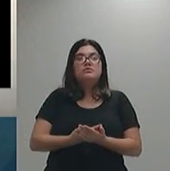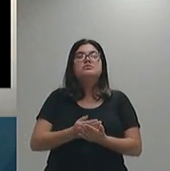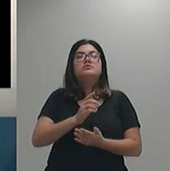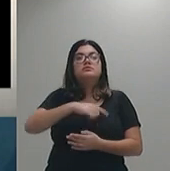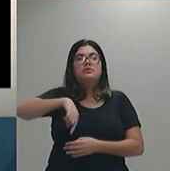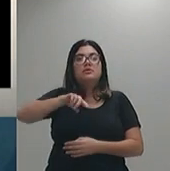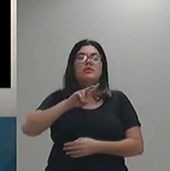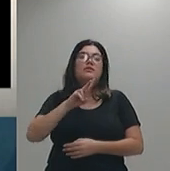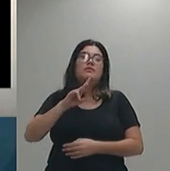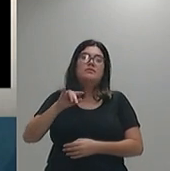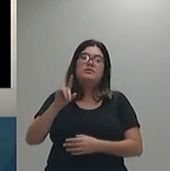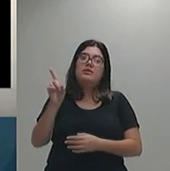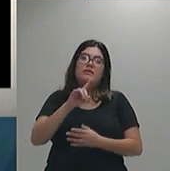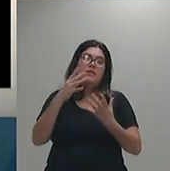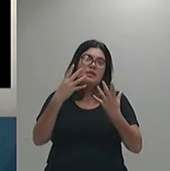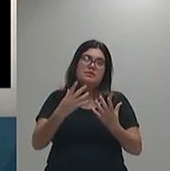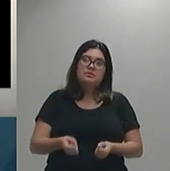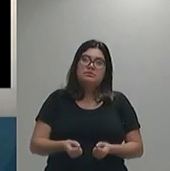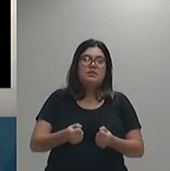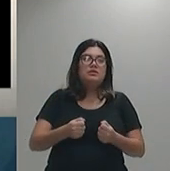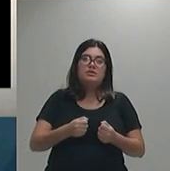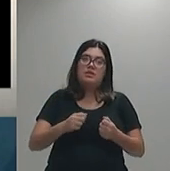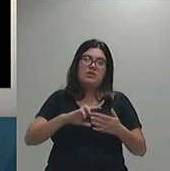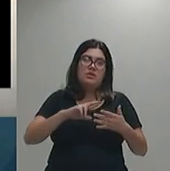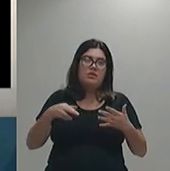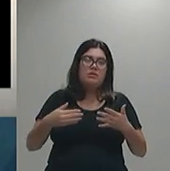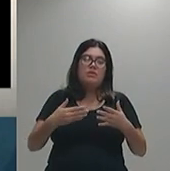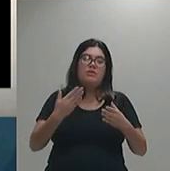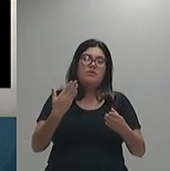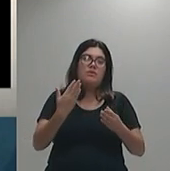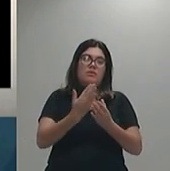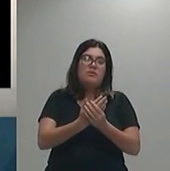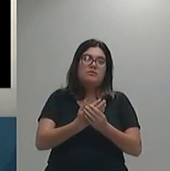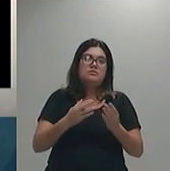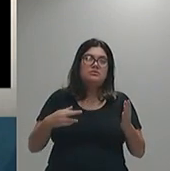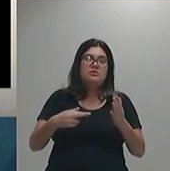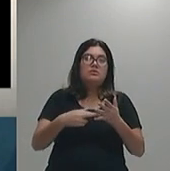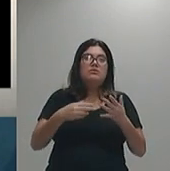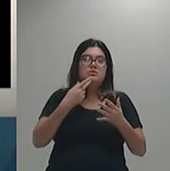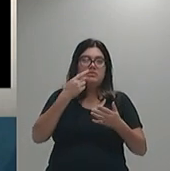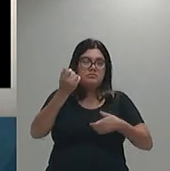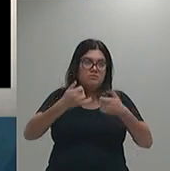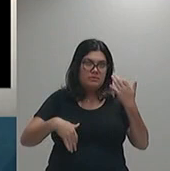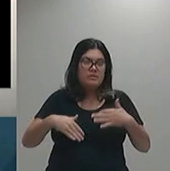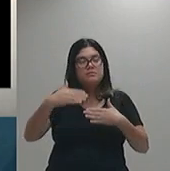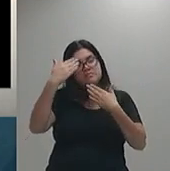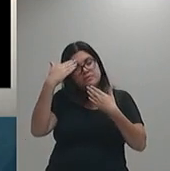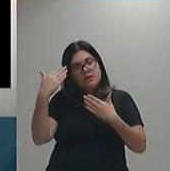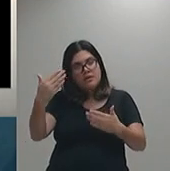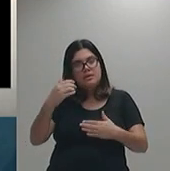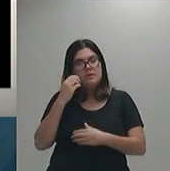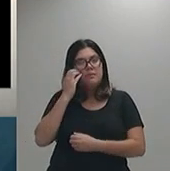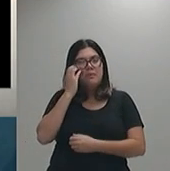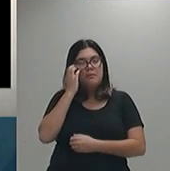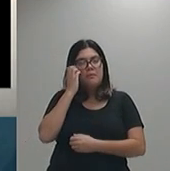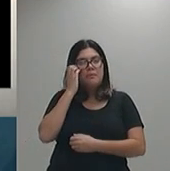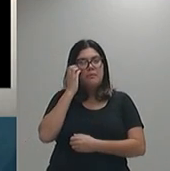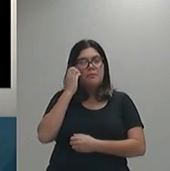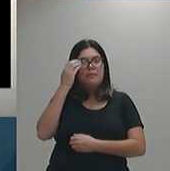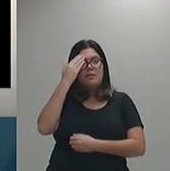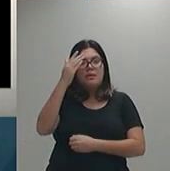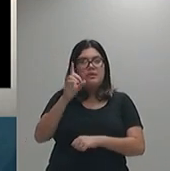negado provimento a ambos os conflitos suscitados Muito obrigado é muito obrigado Doutor Fabiano